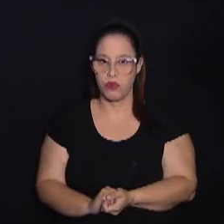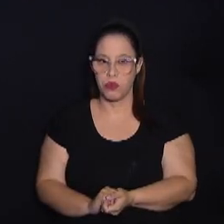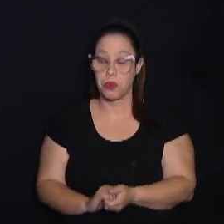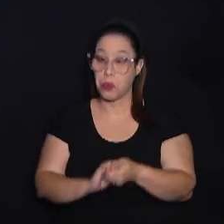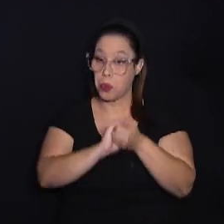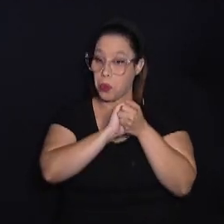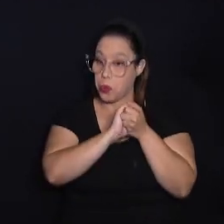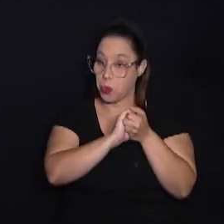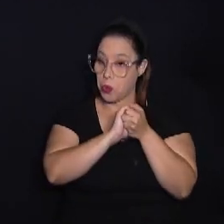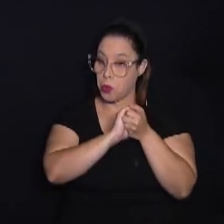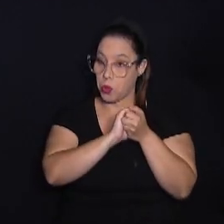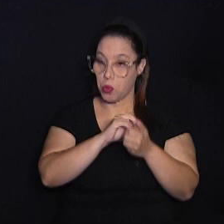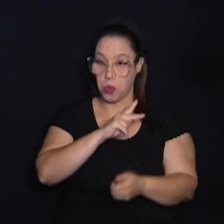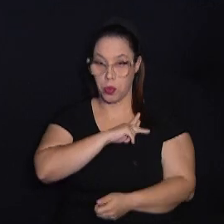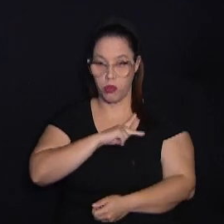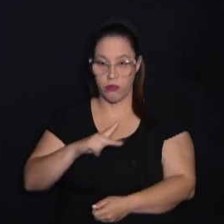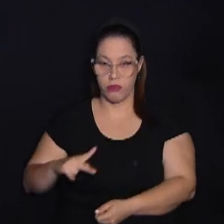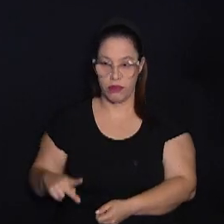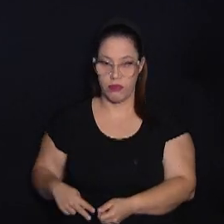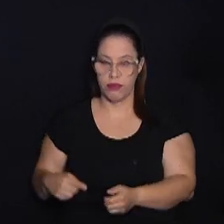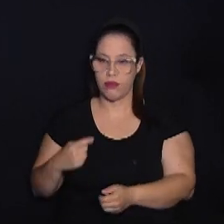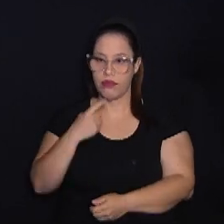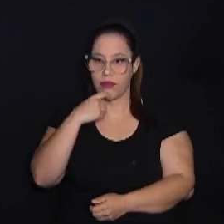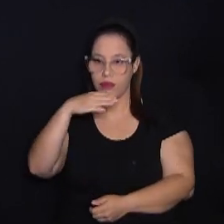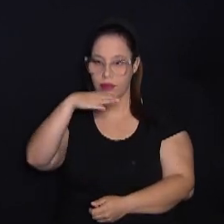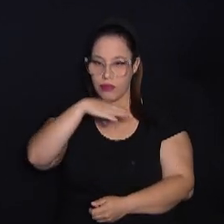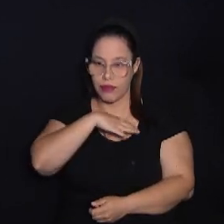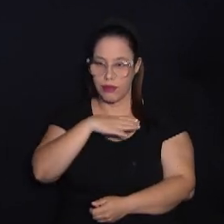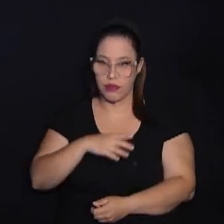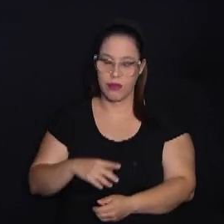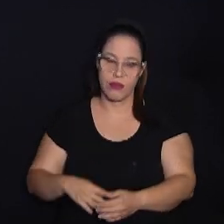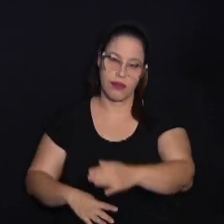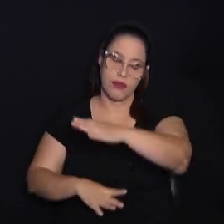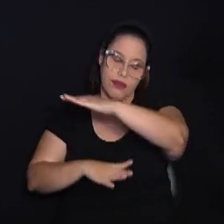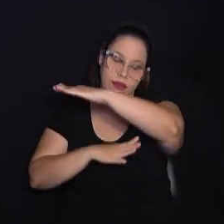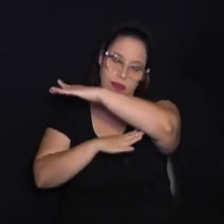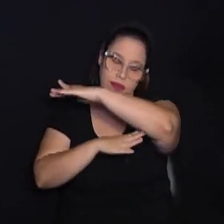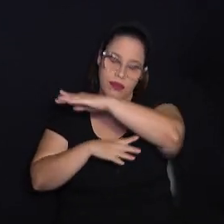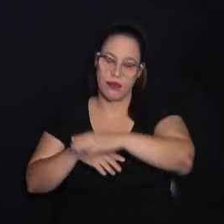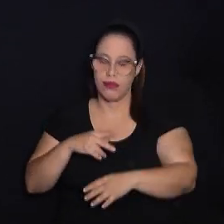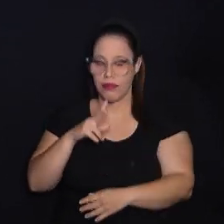Cumprimento o presidente da Câmara Municipal de Campinas, o vereador Luiz Rossini,